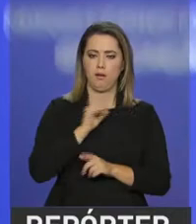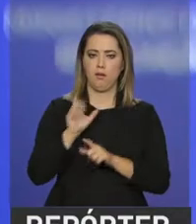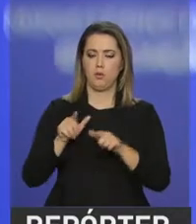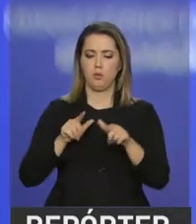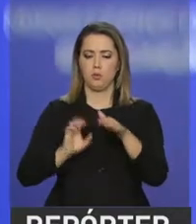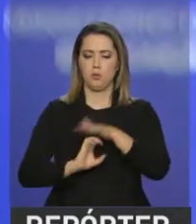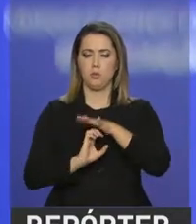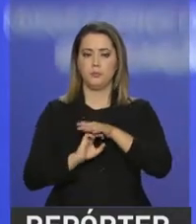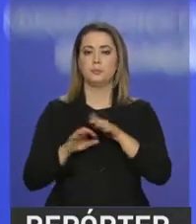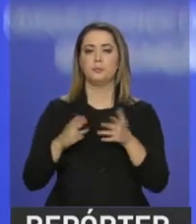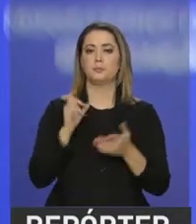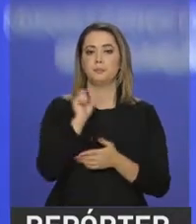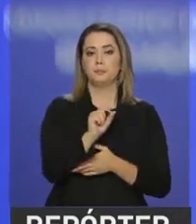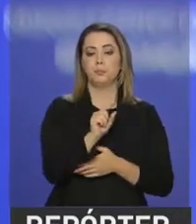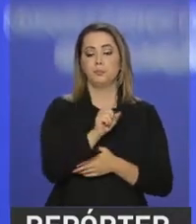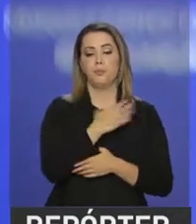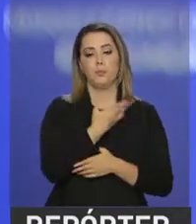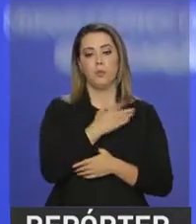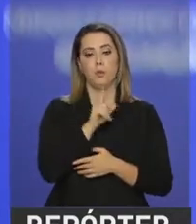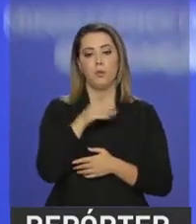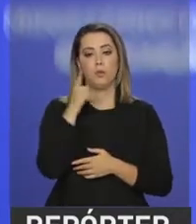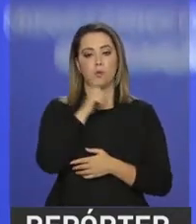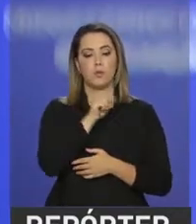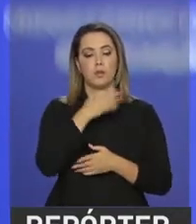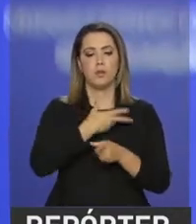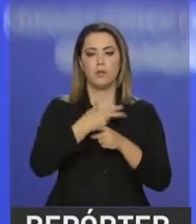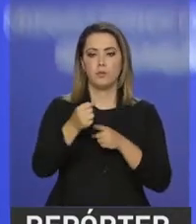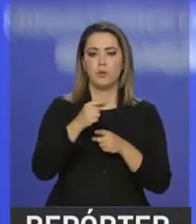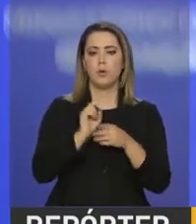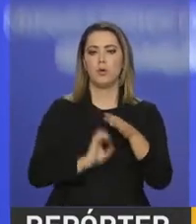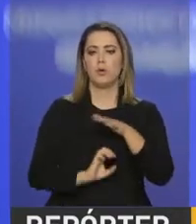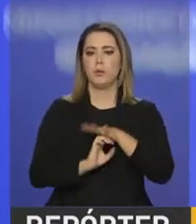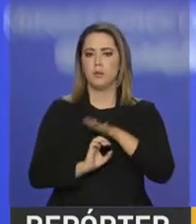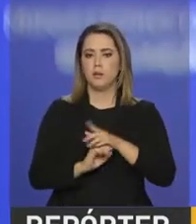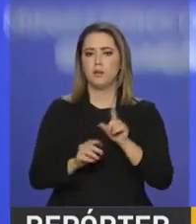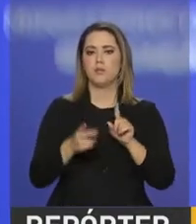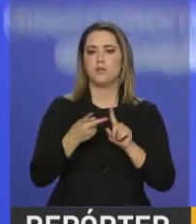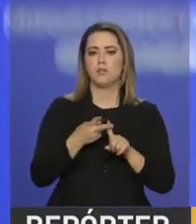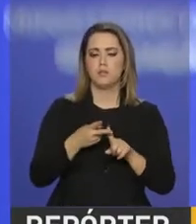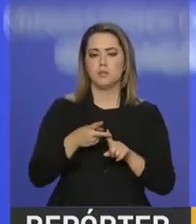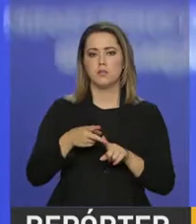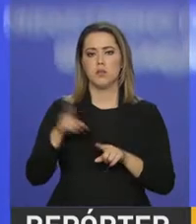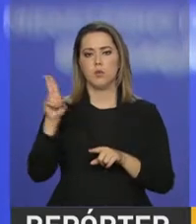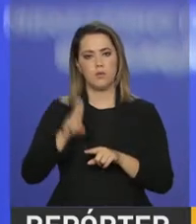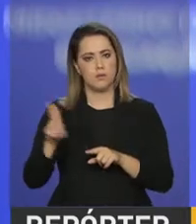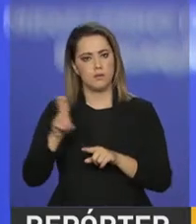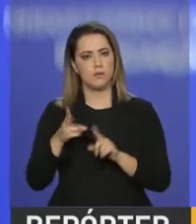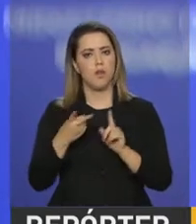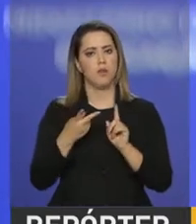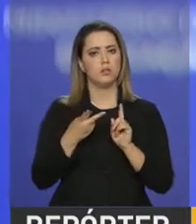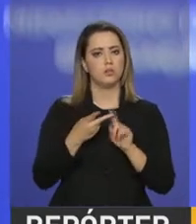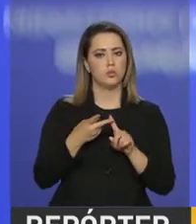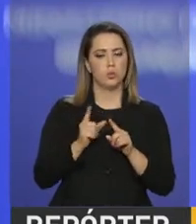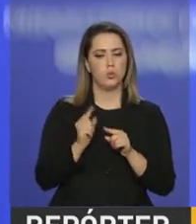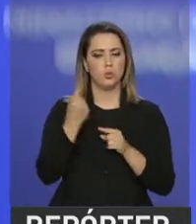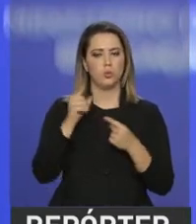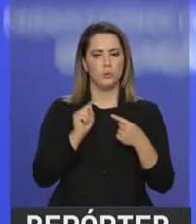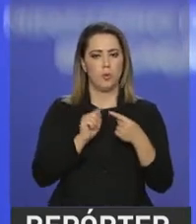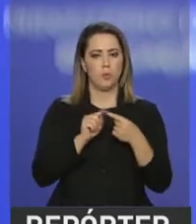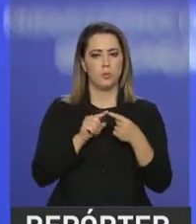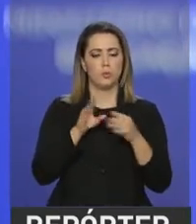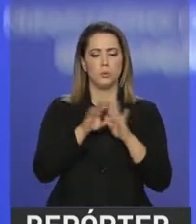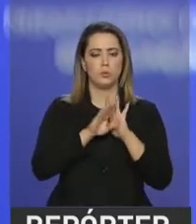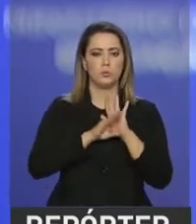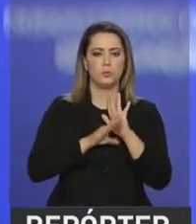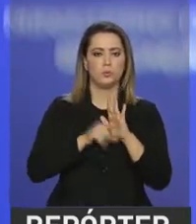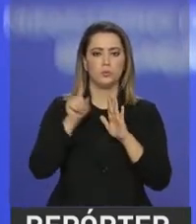é ganha é o empreendedor ganha as instituições de ensino é o grande objetivo um dos grandes objetivos do projeto